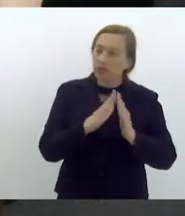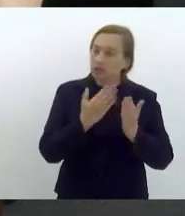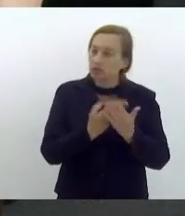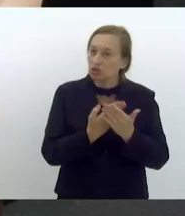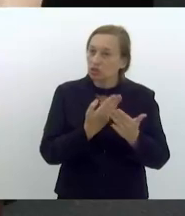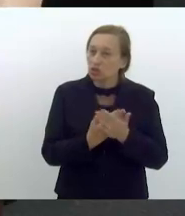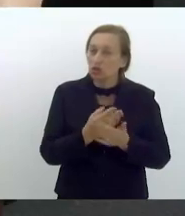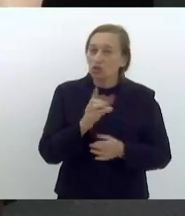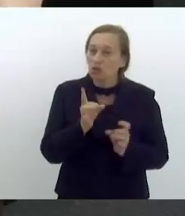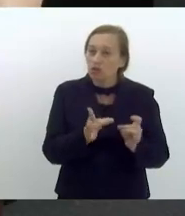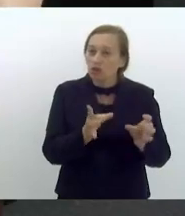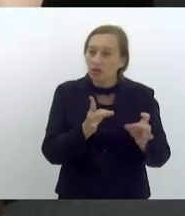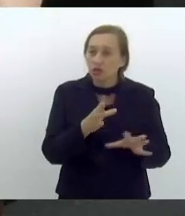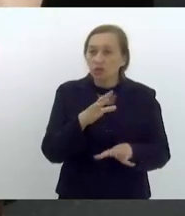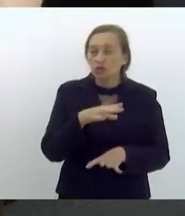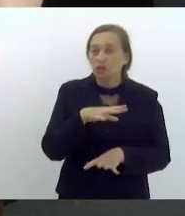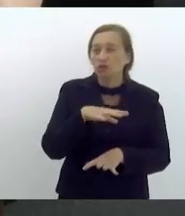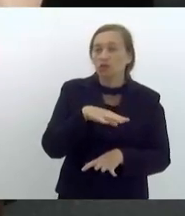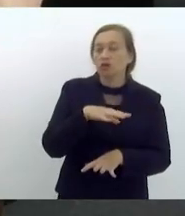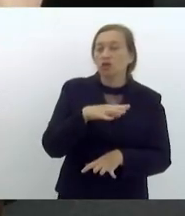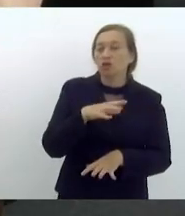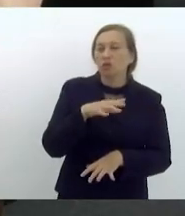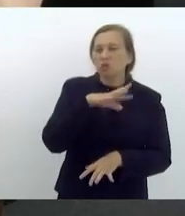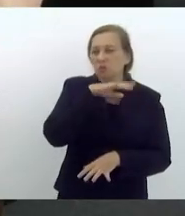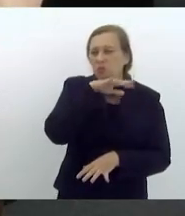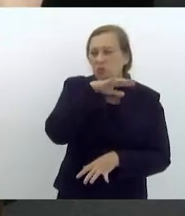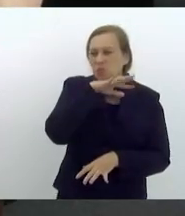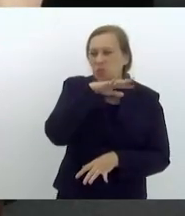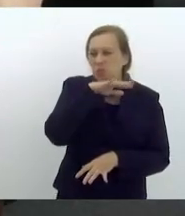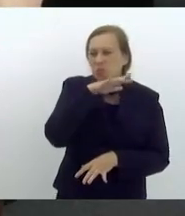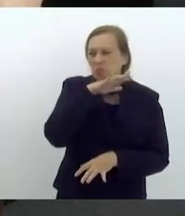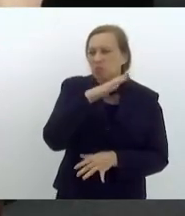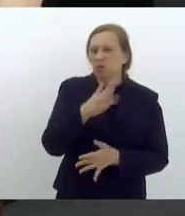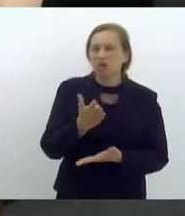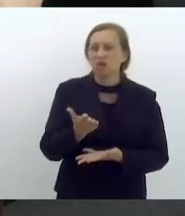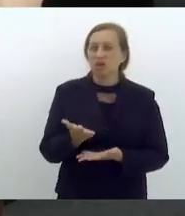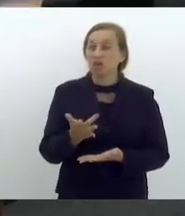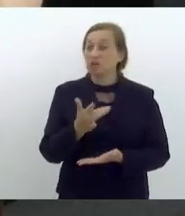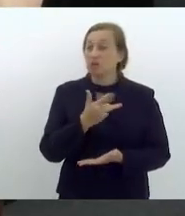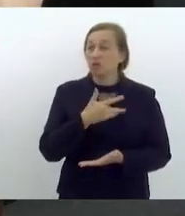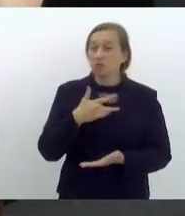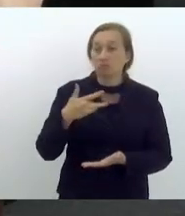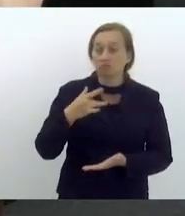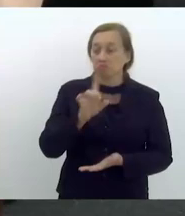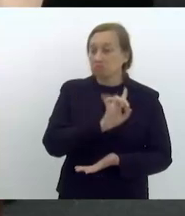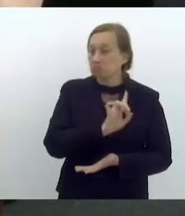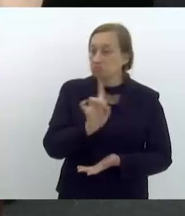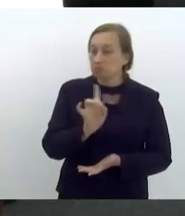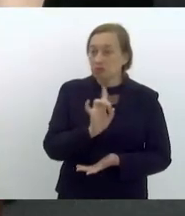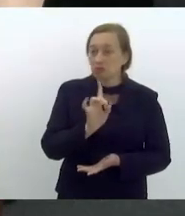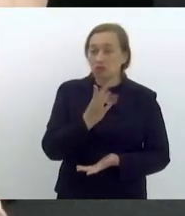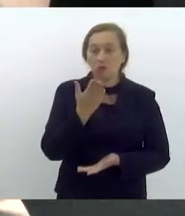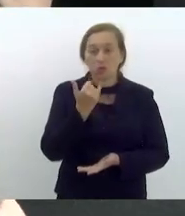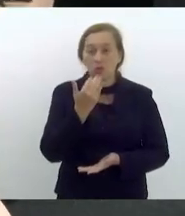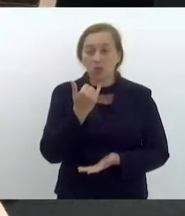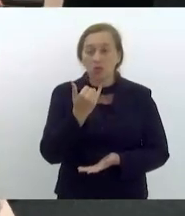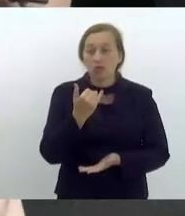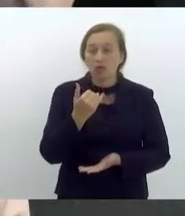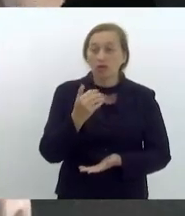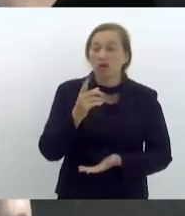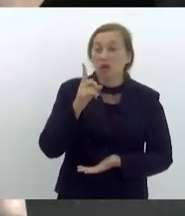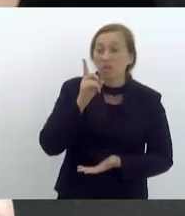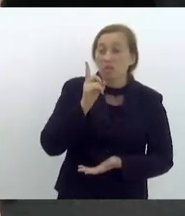porcaria é bala chiclete goma de mascar é hambúrguer biscoito esse biscoito fofura pele